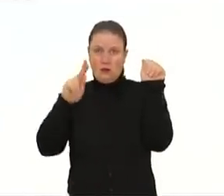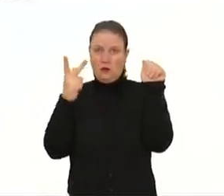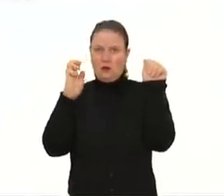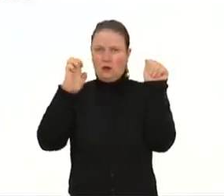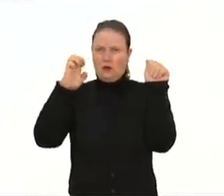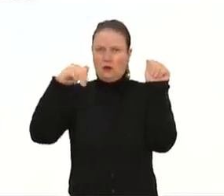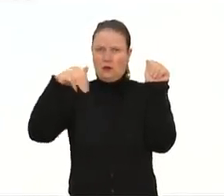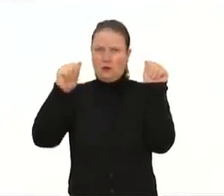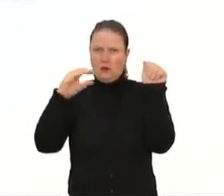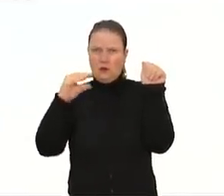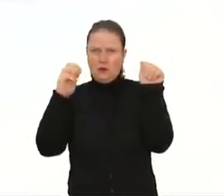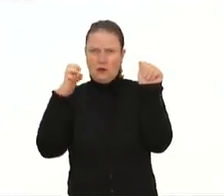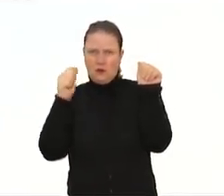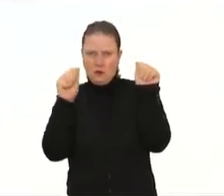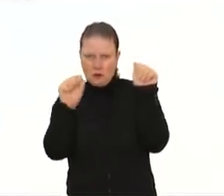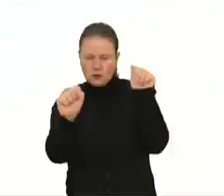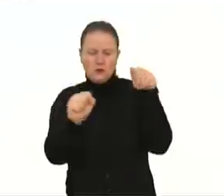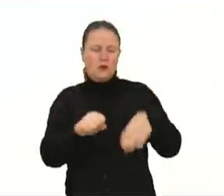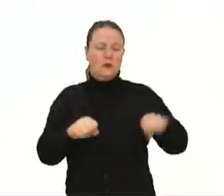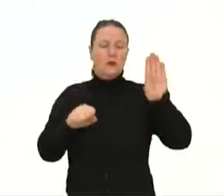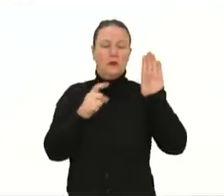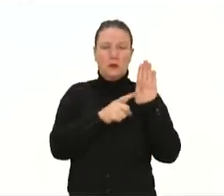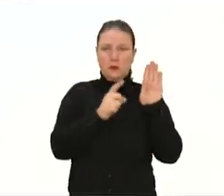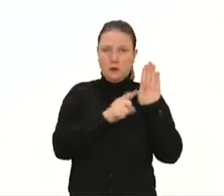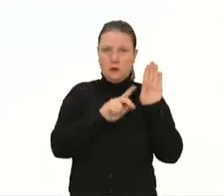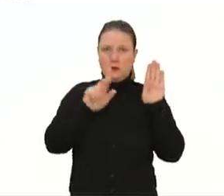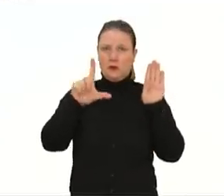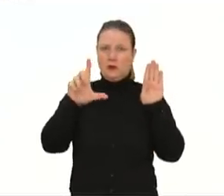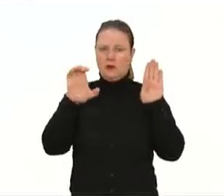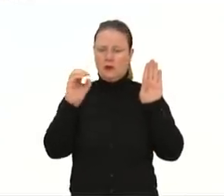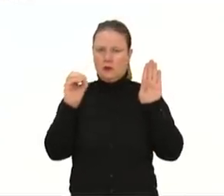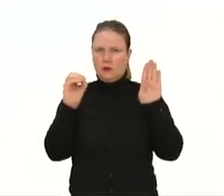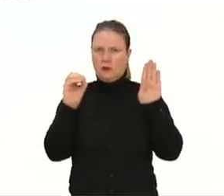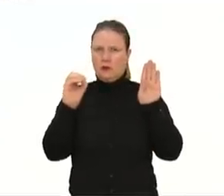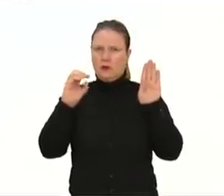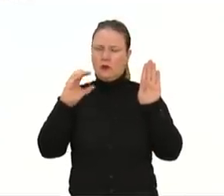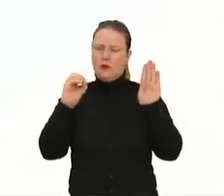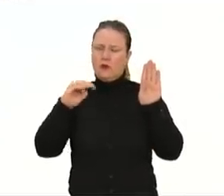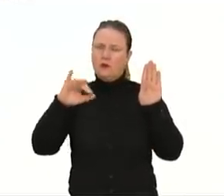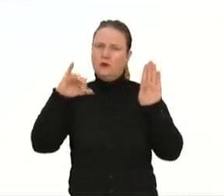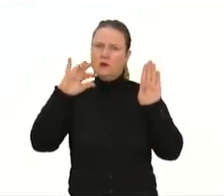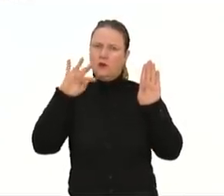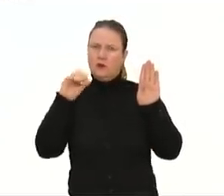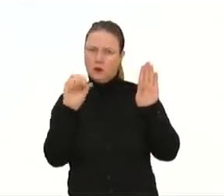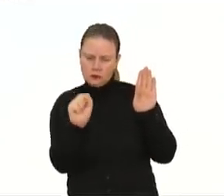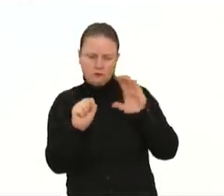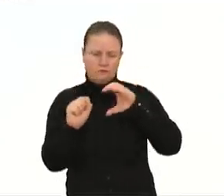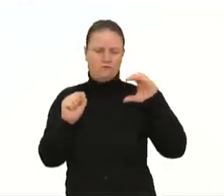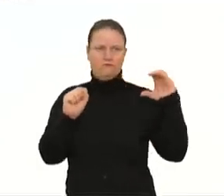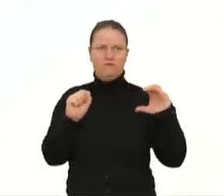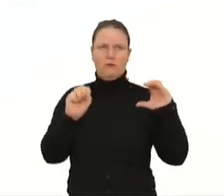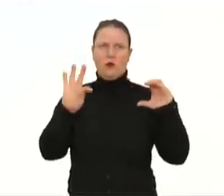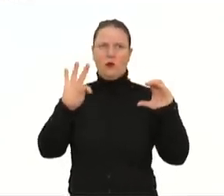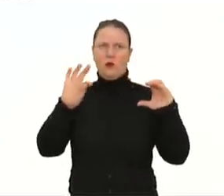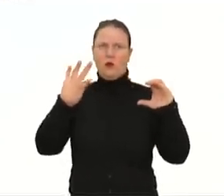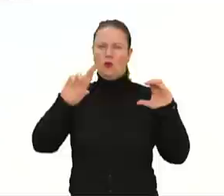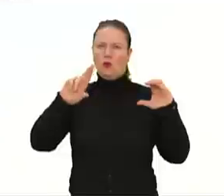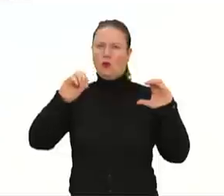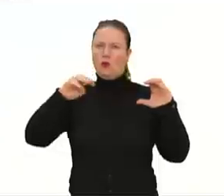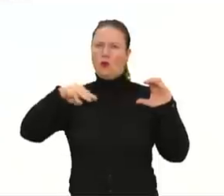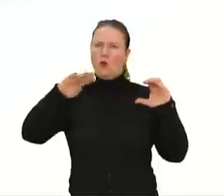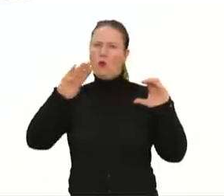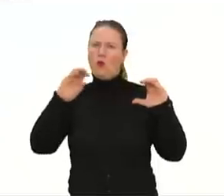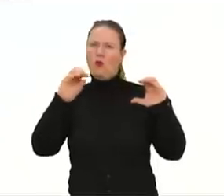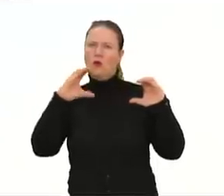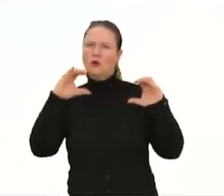hemácias. A B, através da ação dos leucócitos. A C, dos trombócitos. Ou D,